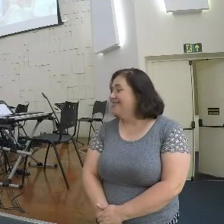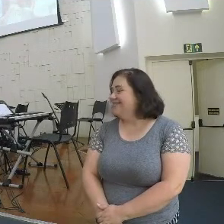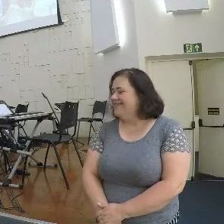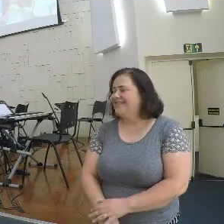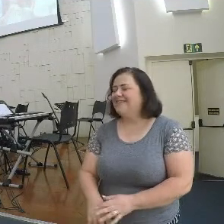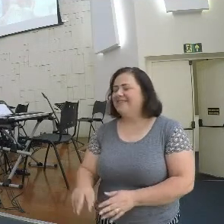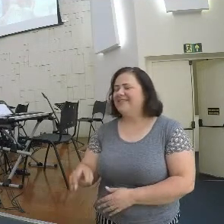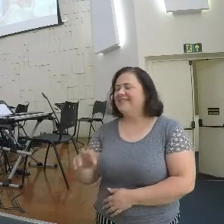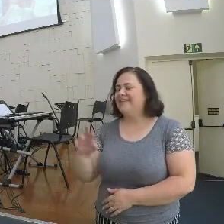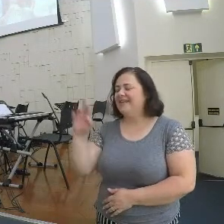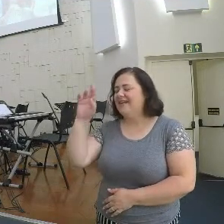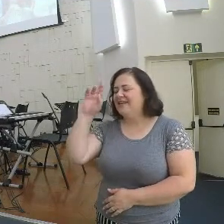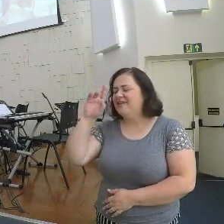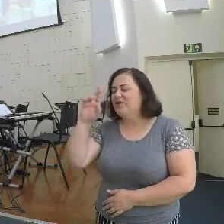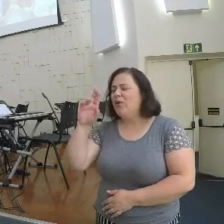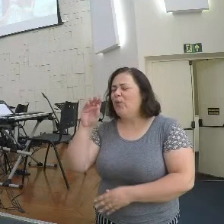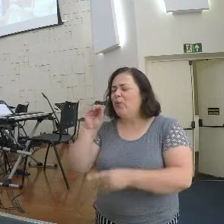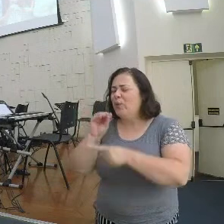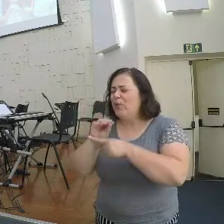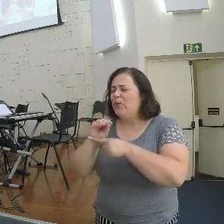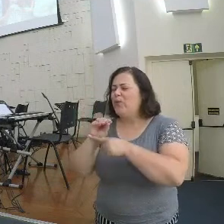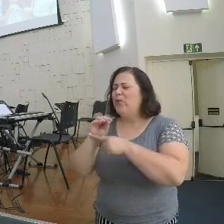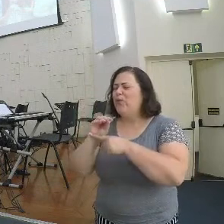Os idosos.